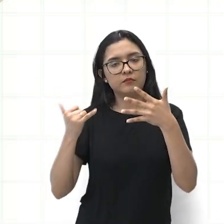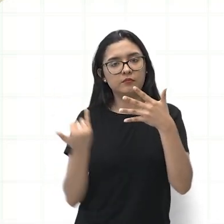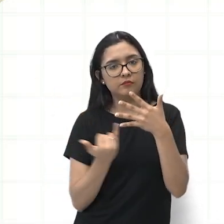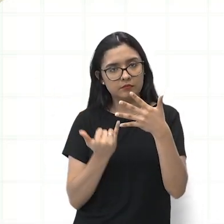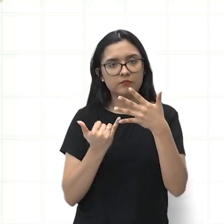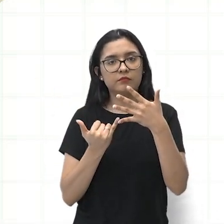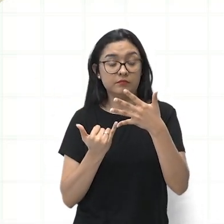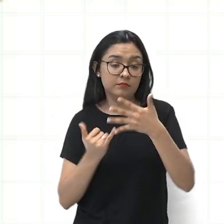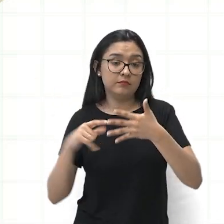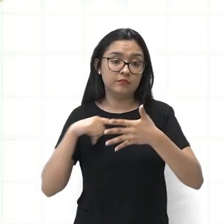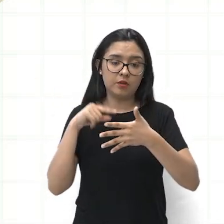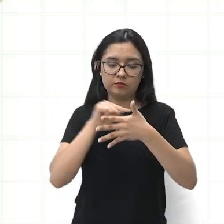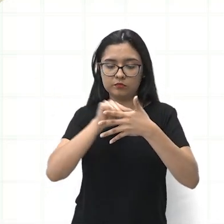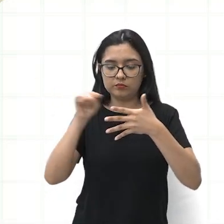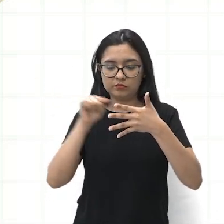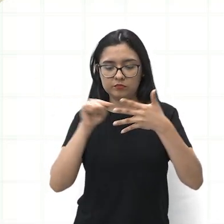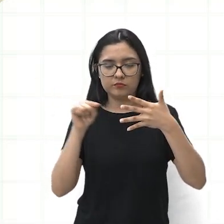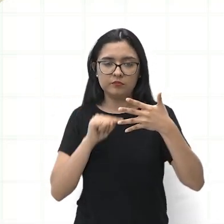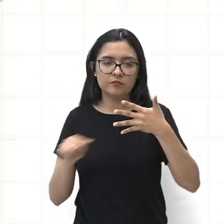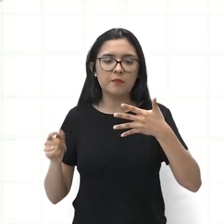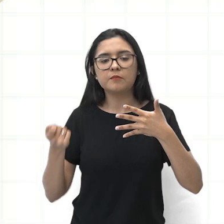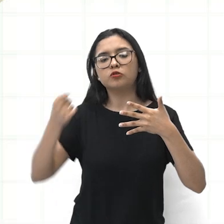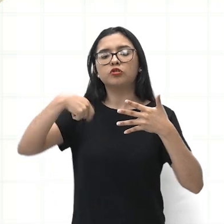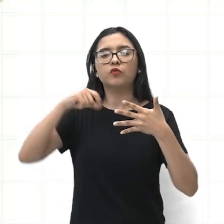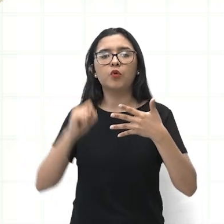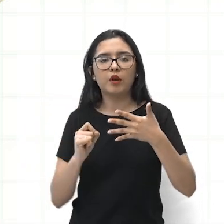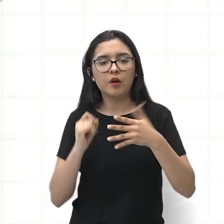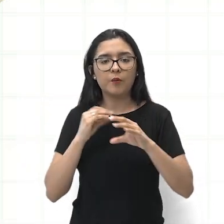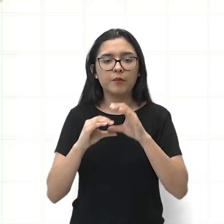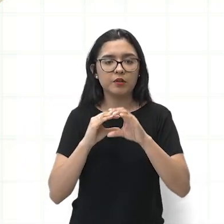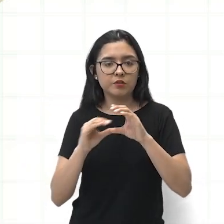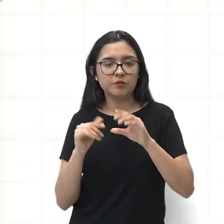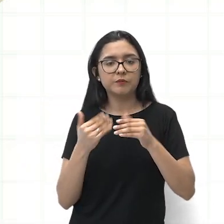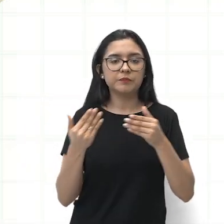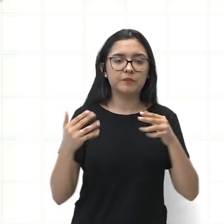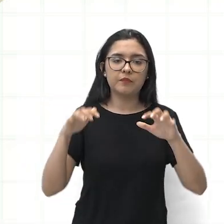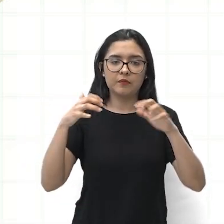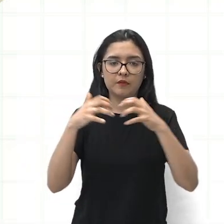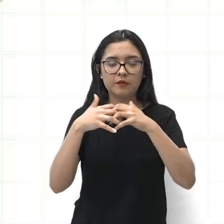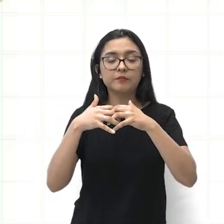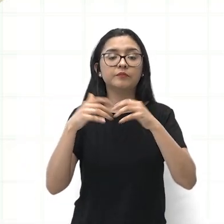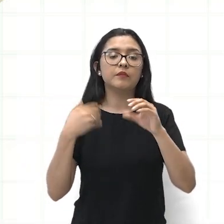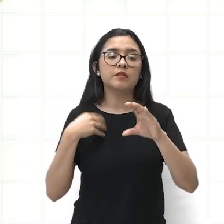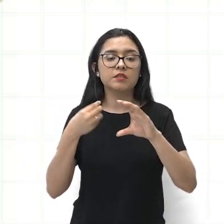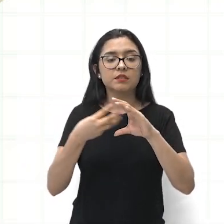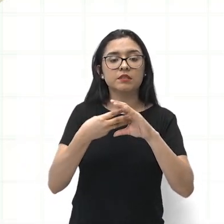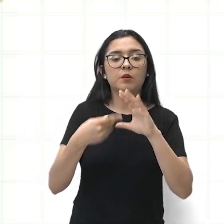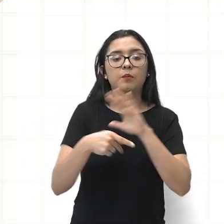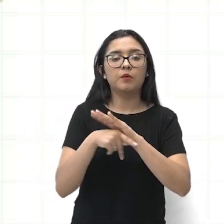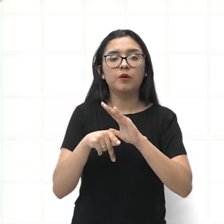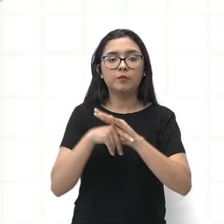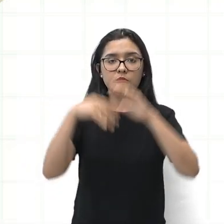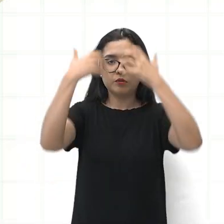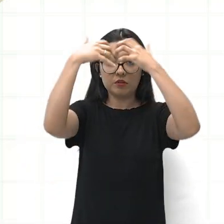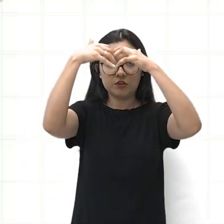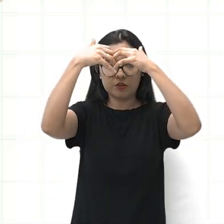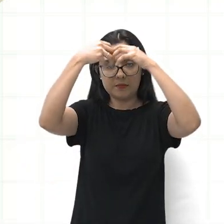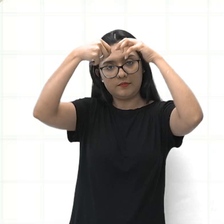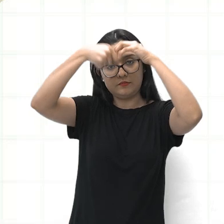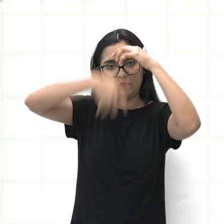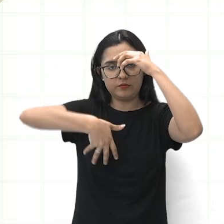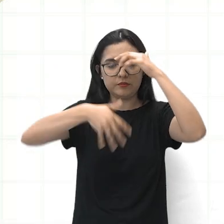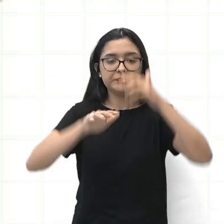é através dessas ramificações aqui que vai haver a comunicação com as demais células que fazem parte do sistema